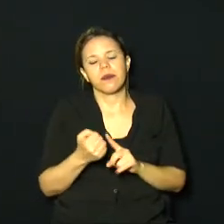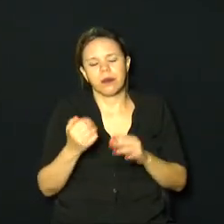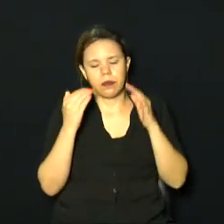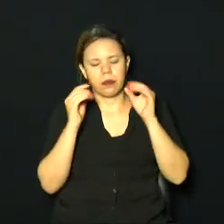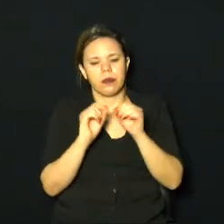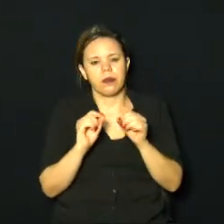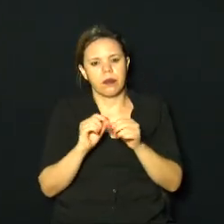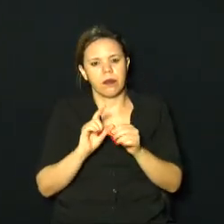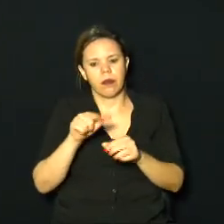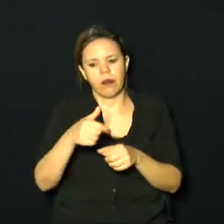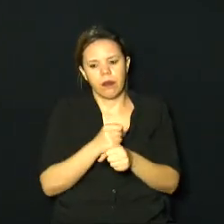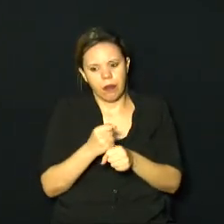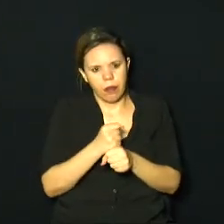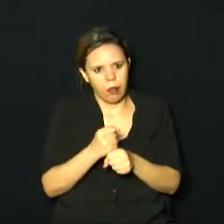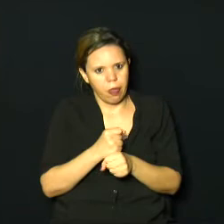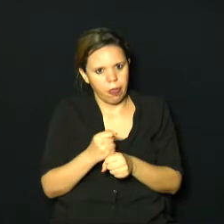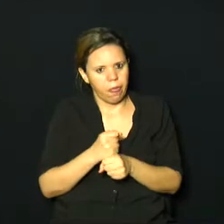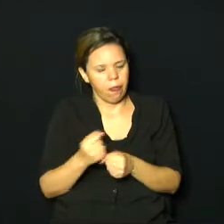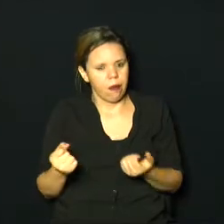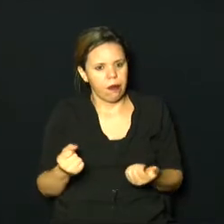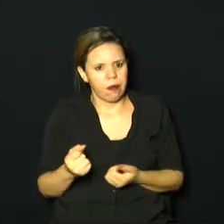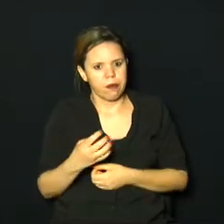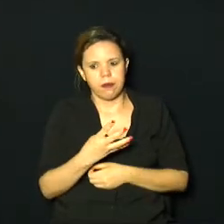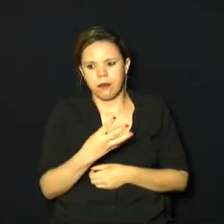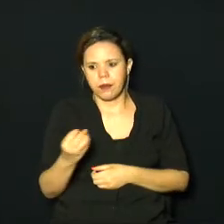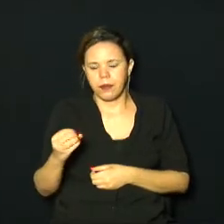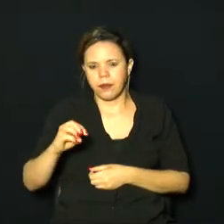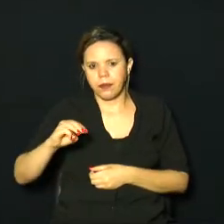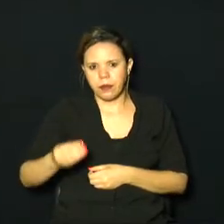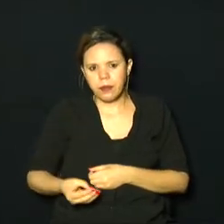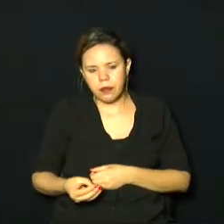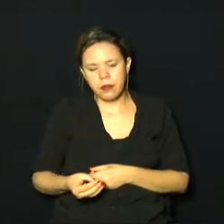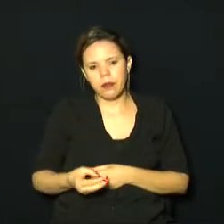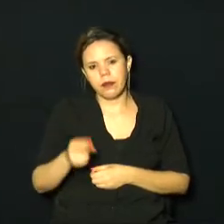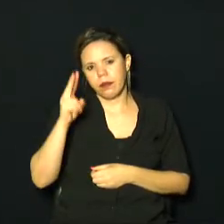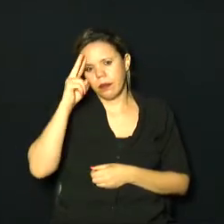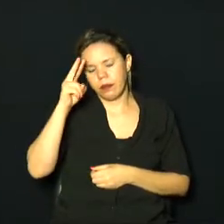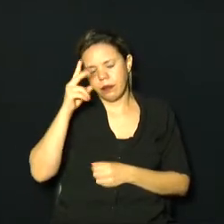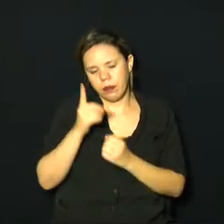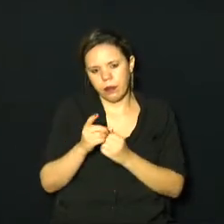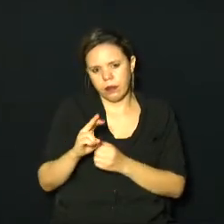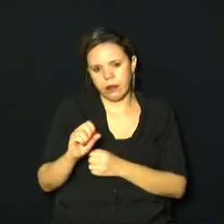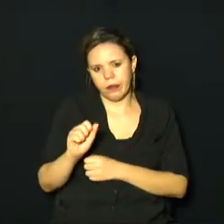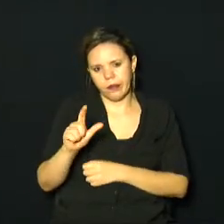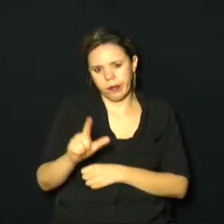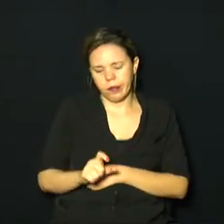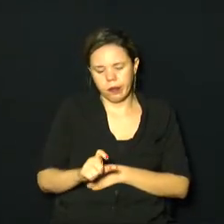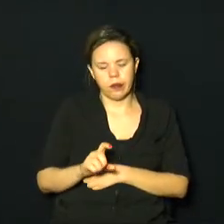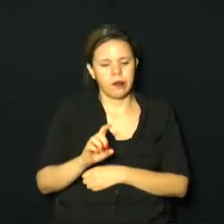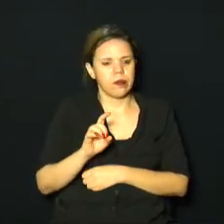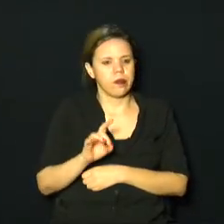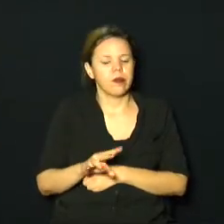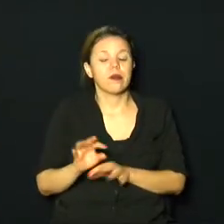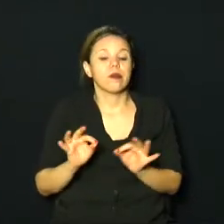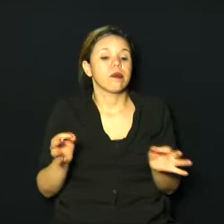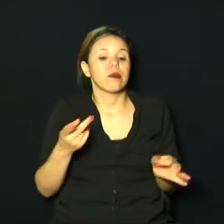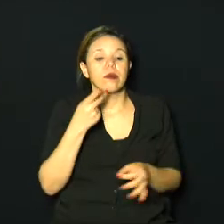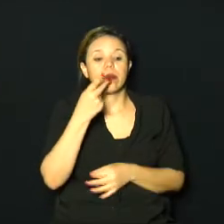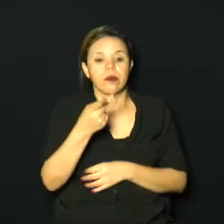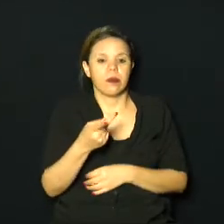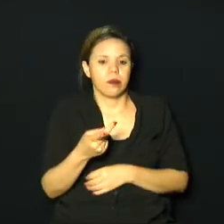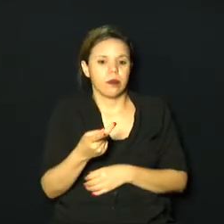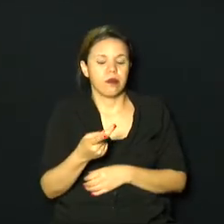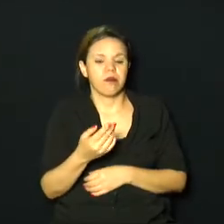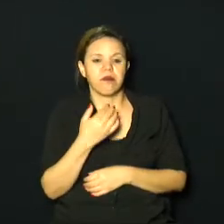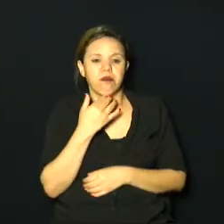anos, depois de todas as mais 40 reuniões, como bem lembrado pelo doutor Alexandre, simplesmente falar, olha, não